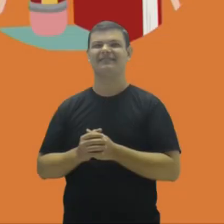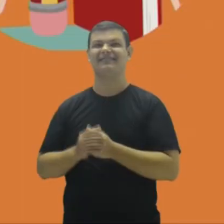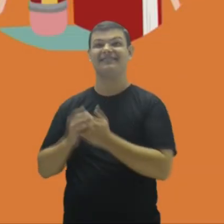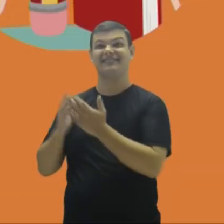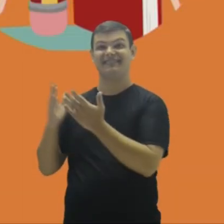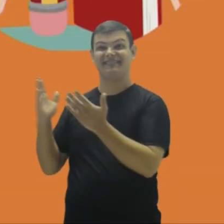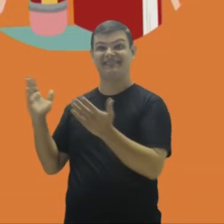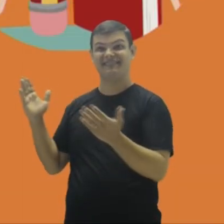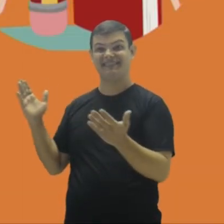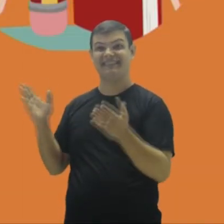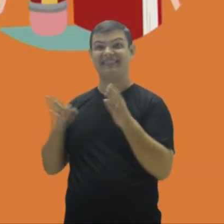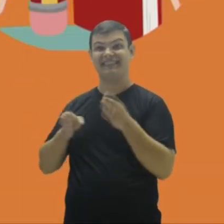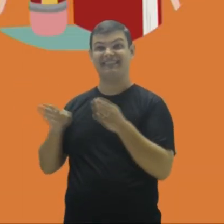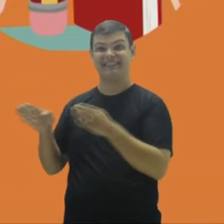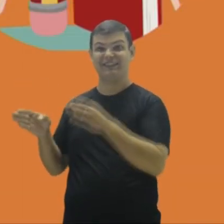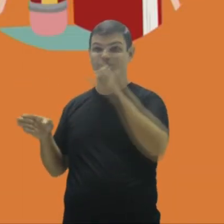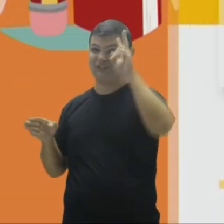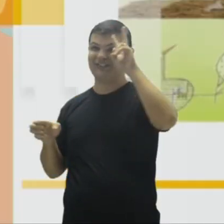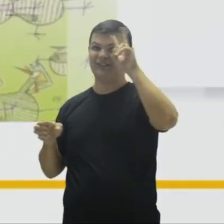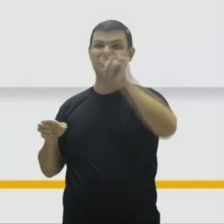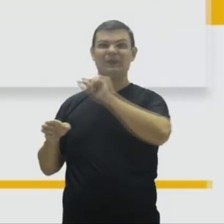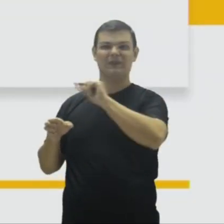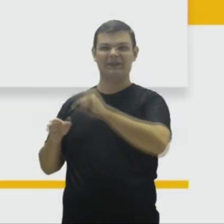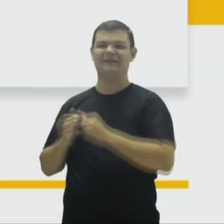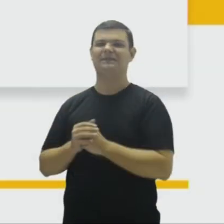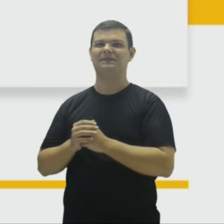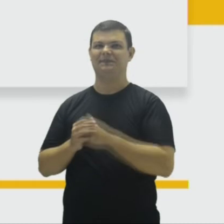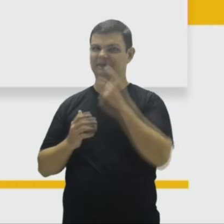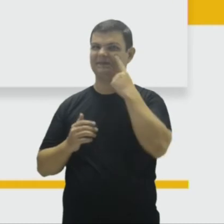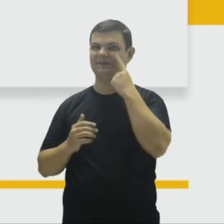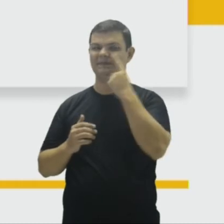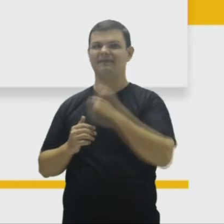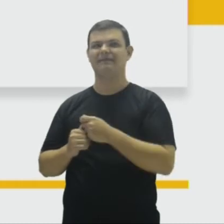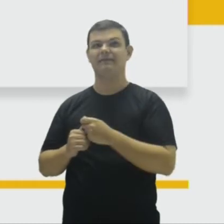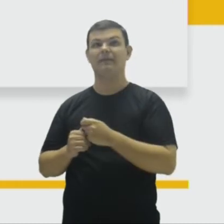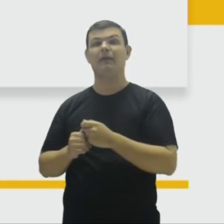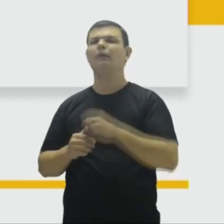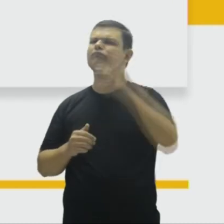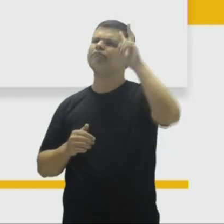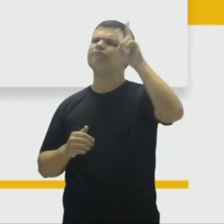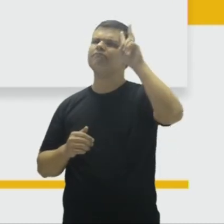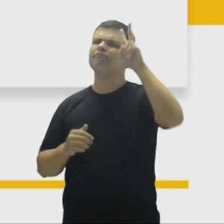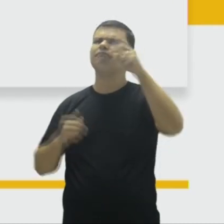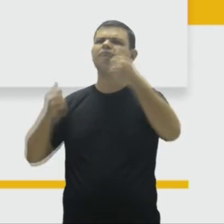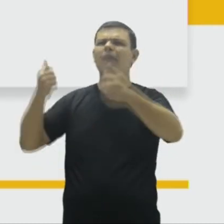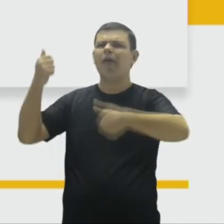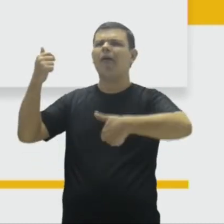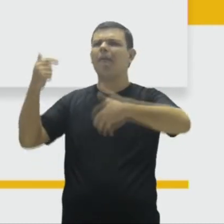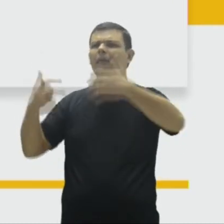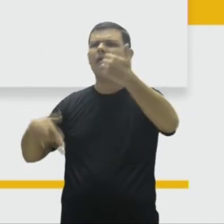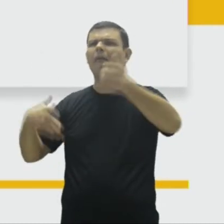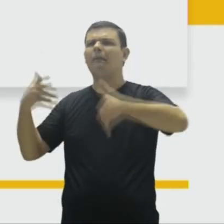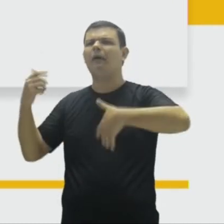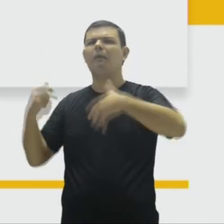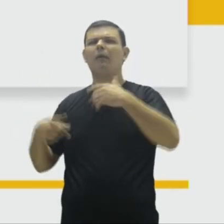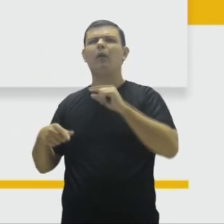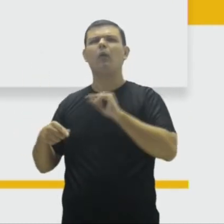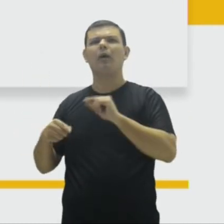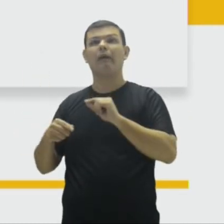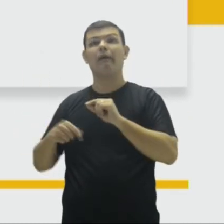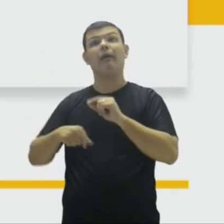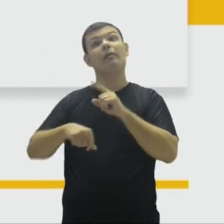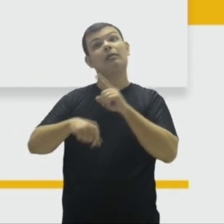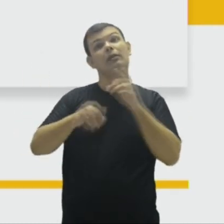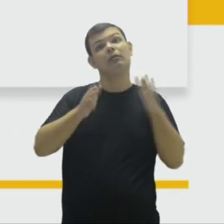Vamos aos elementos da narrativa. A narrativa conta uma história que se passa em um